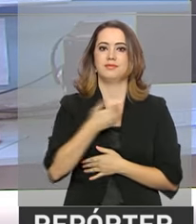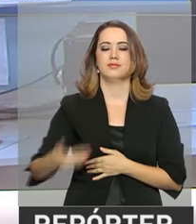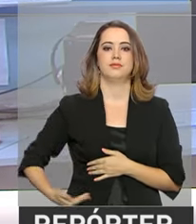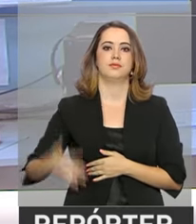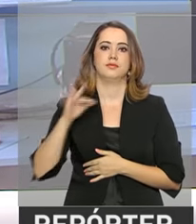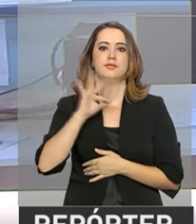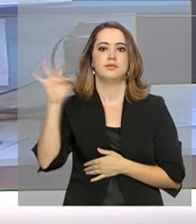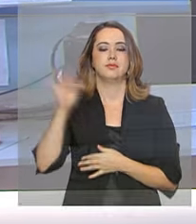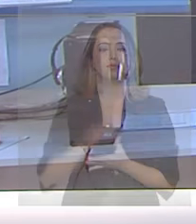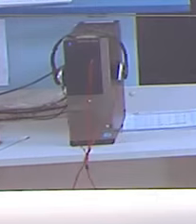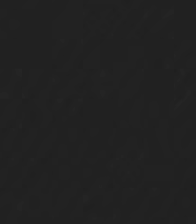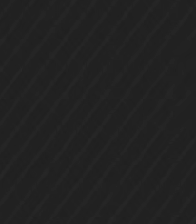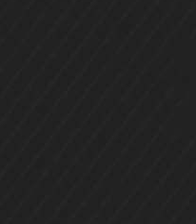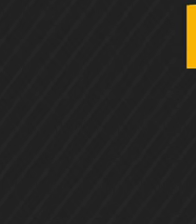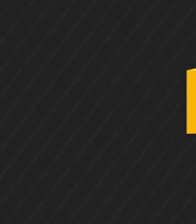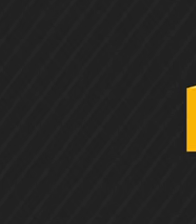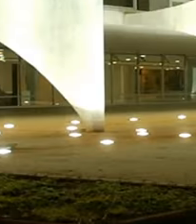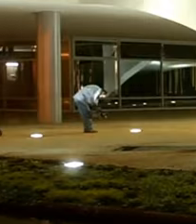do Governo Federal.